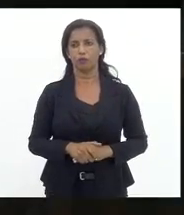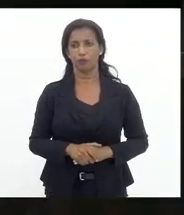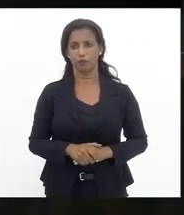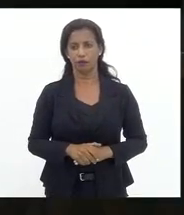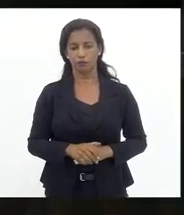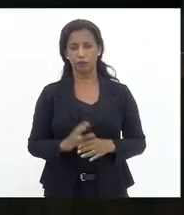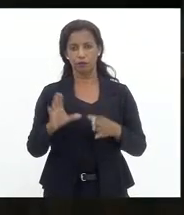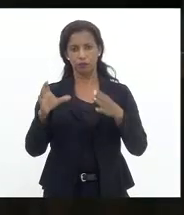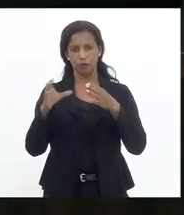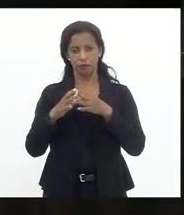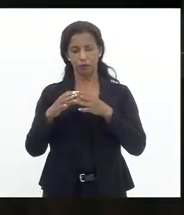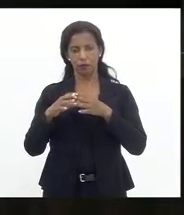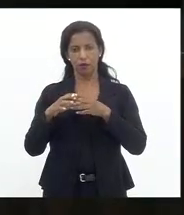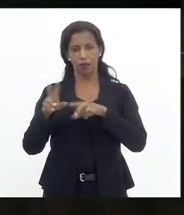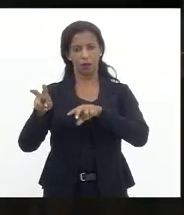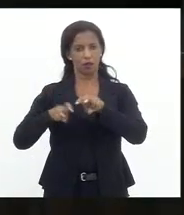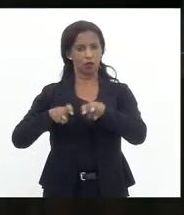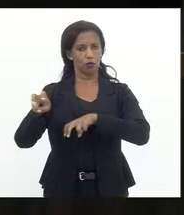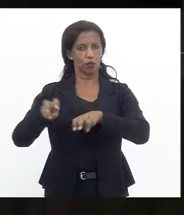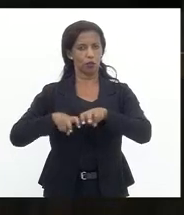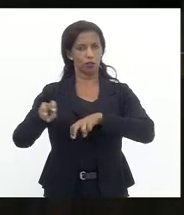Pela Comissão de Transporte.